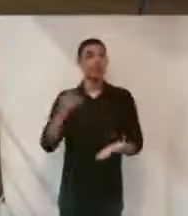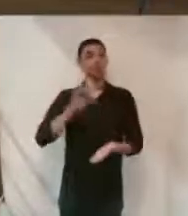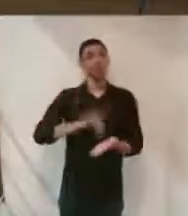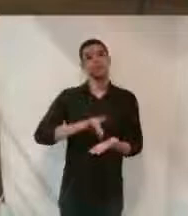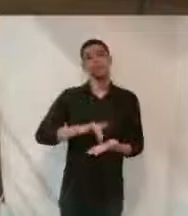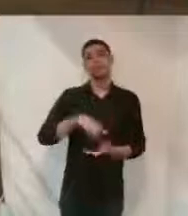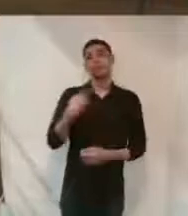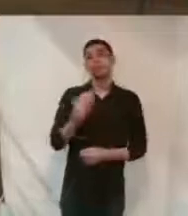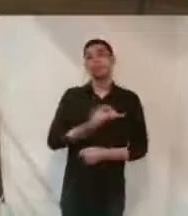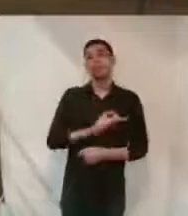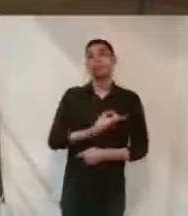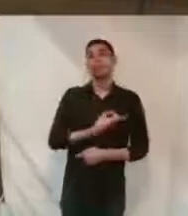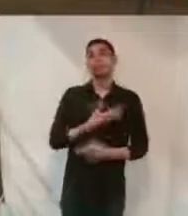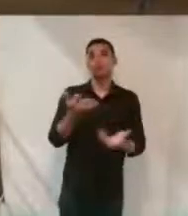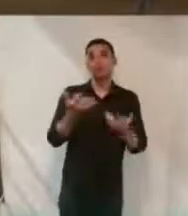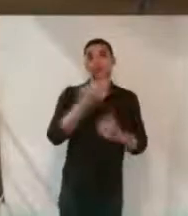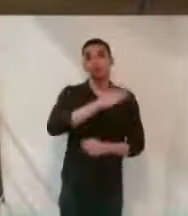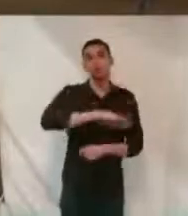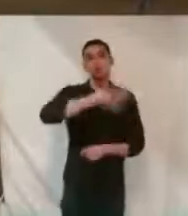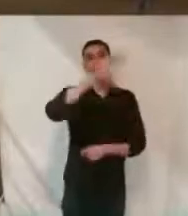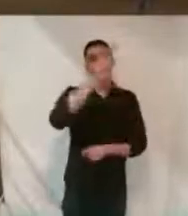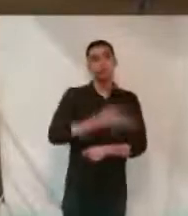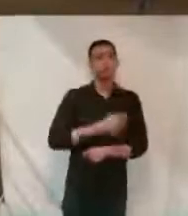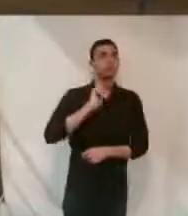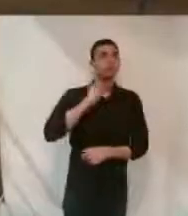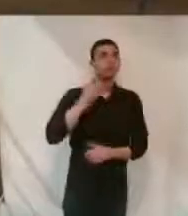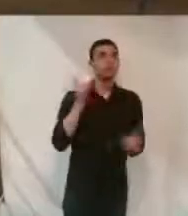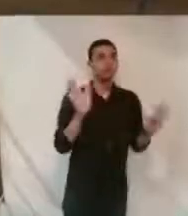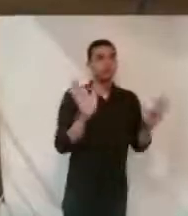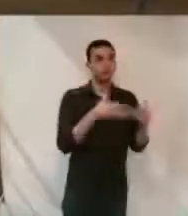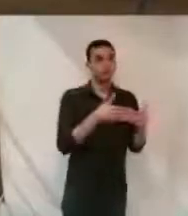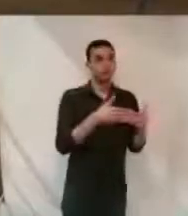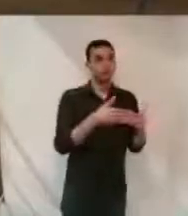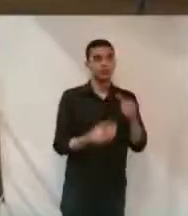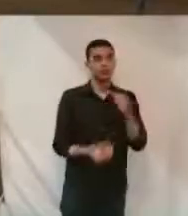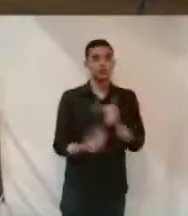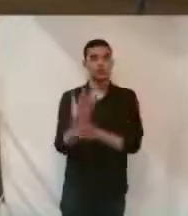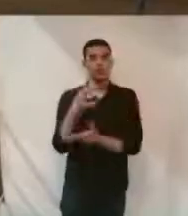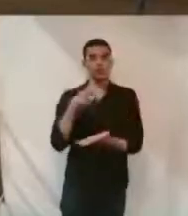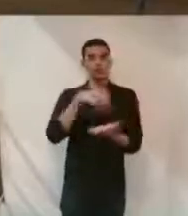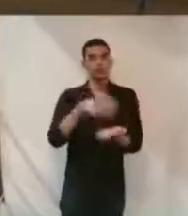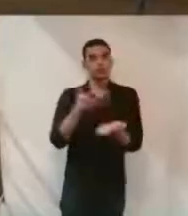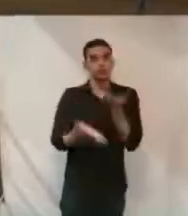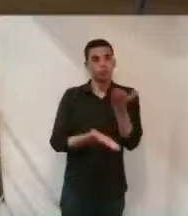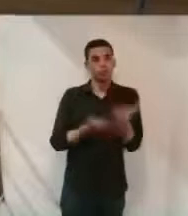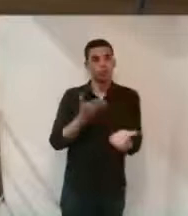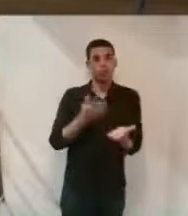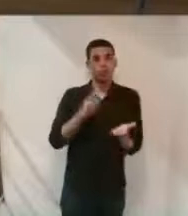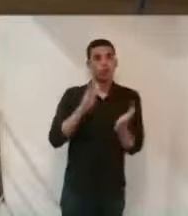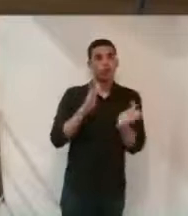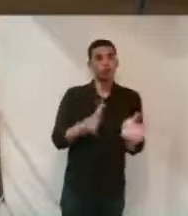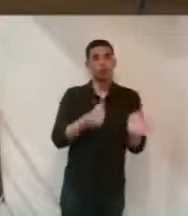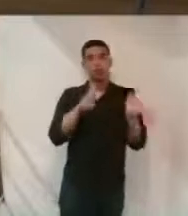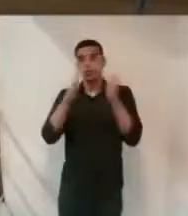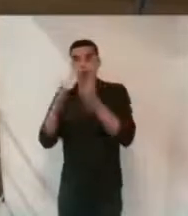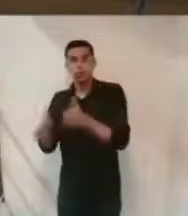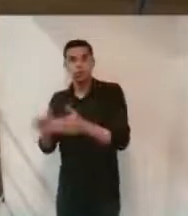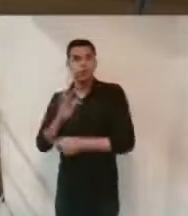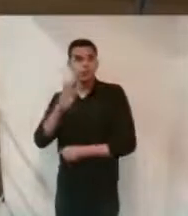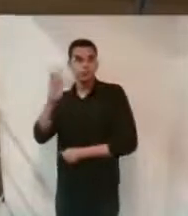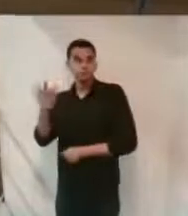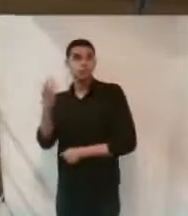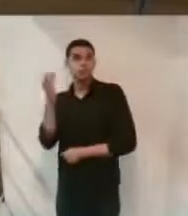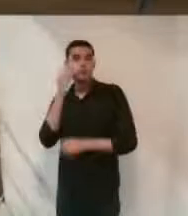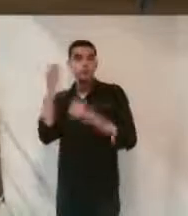ser visto como um ponto de partida para uma nova era de manutenção e de verificação dessa condição que é